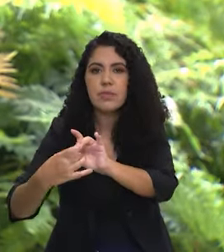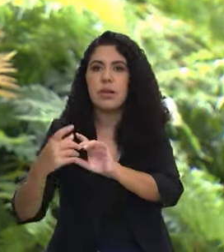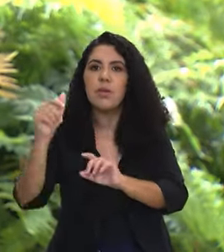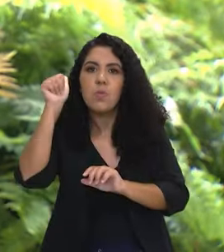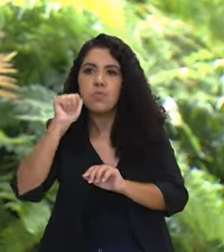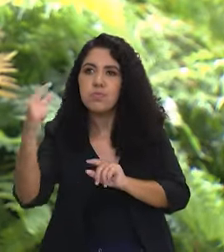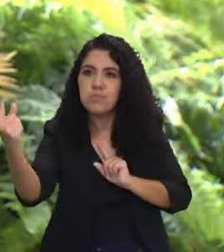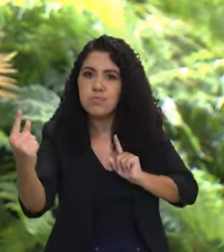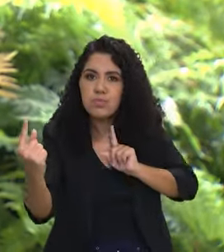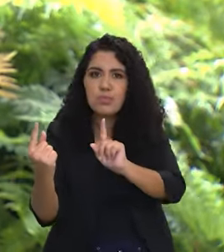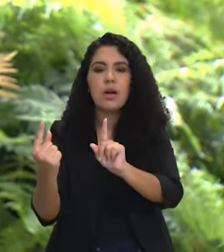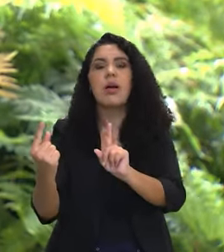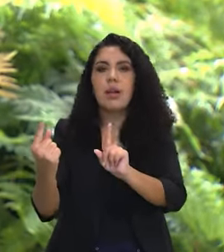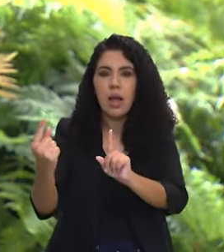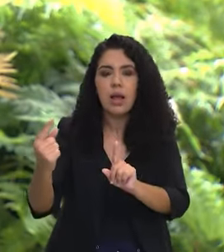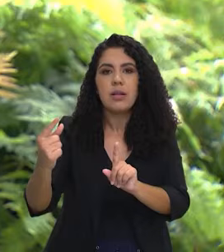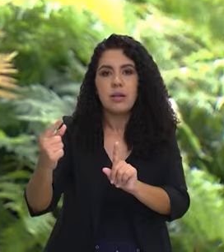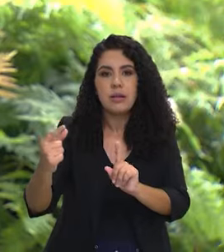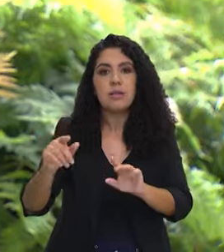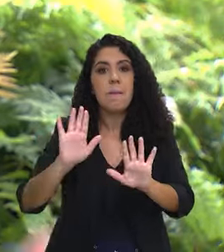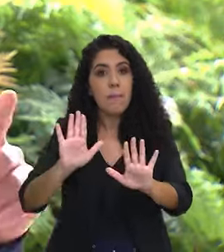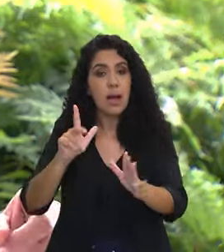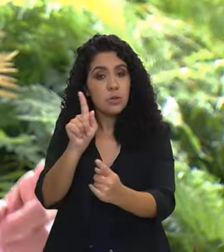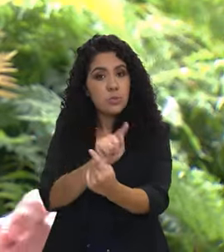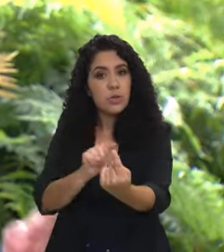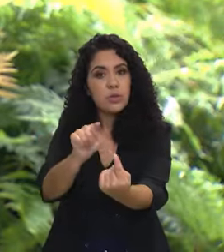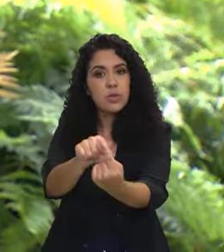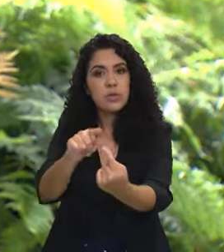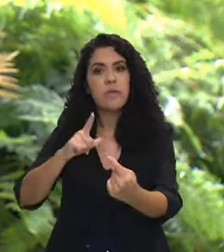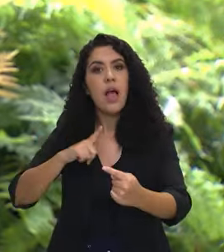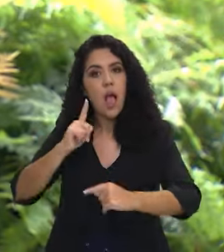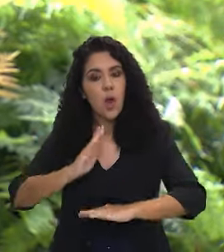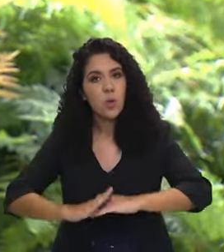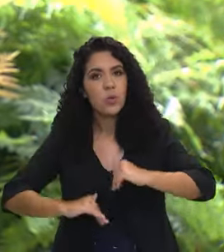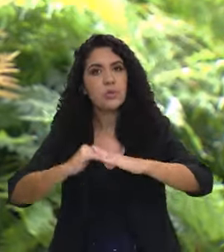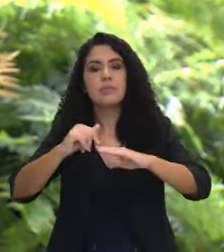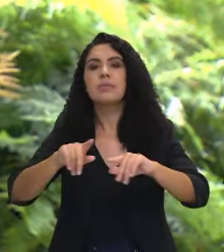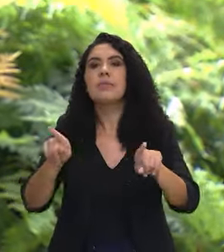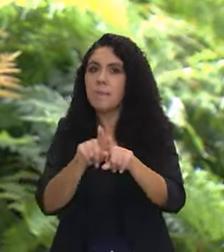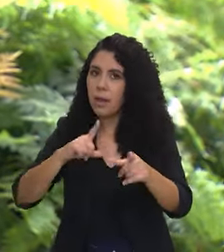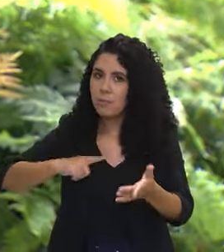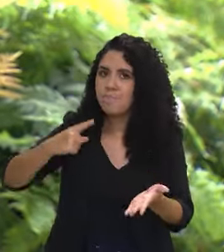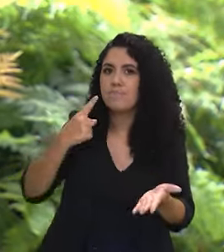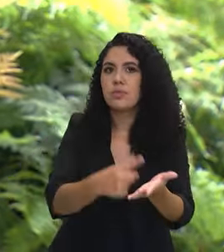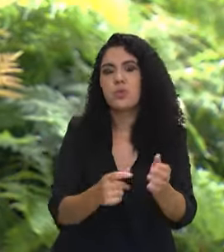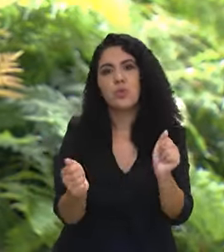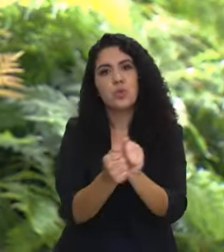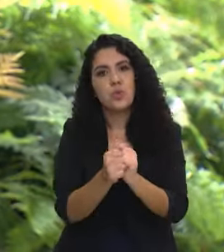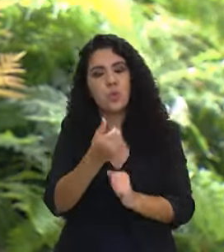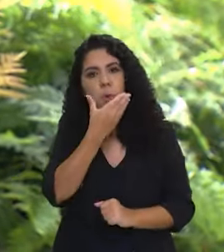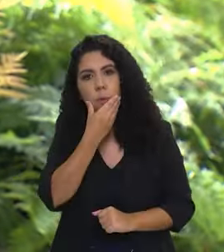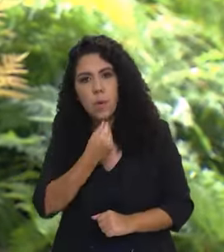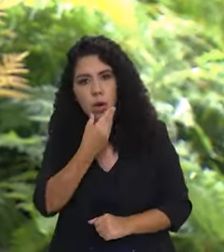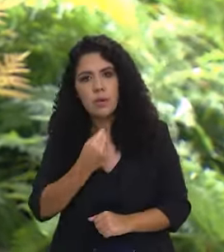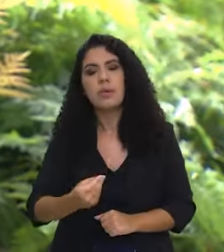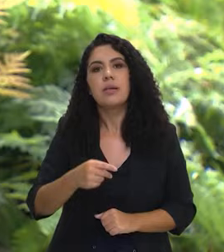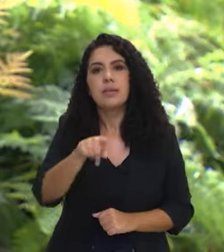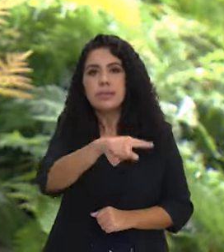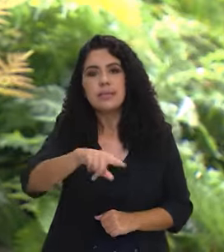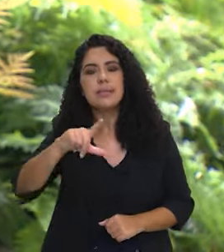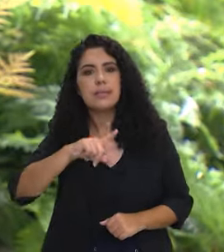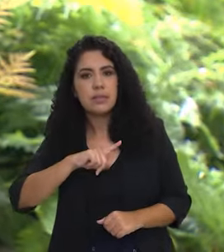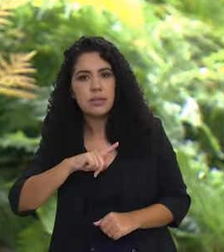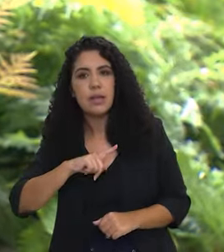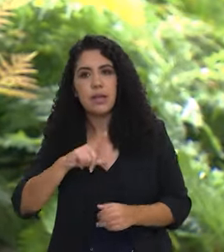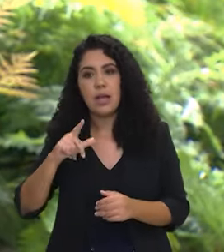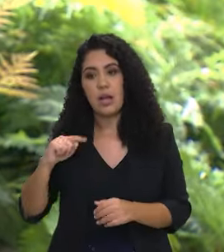que a gente tem todas, em maior ou menor grau, mas a minha missão é muito construir ponte com os homens, né? Os homens detêm ainda o poder político